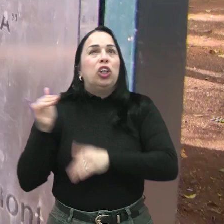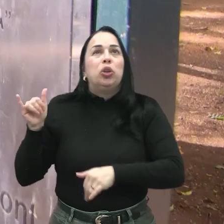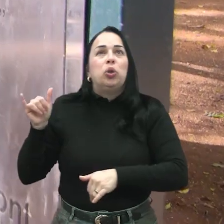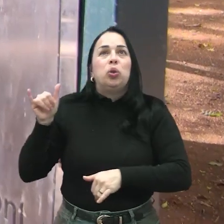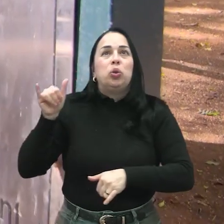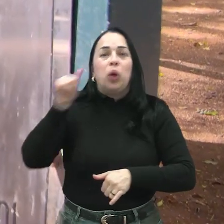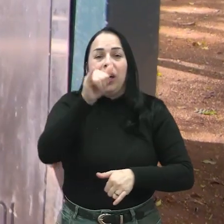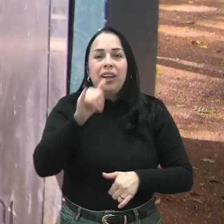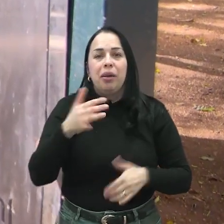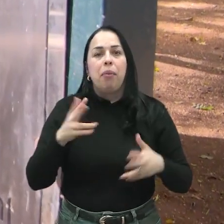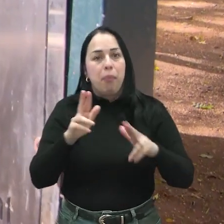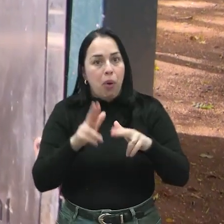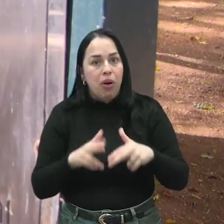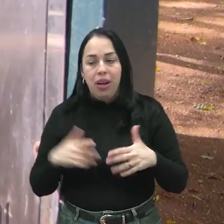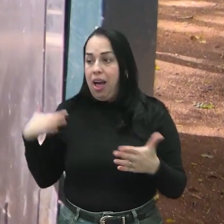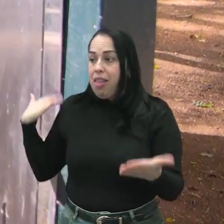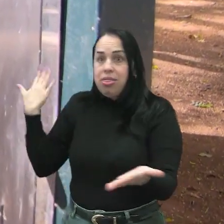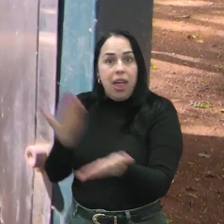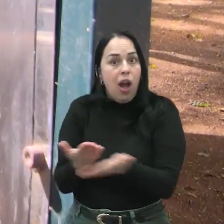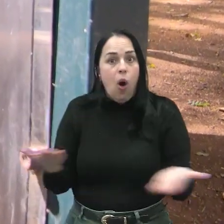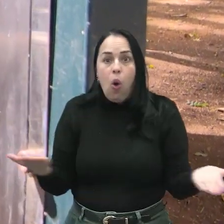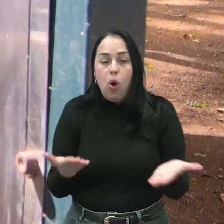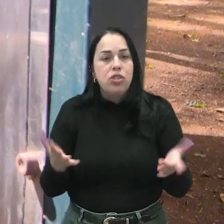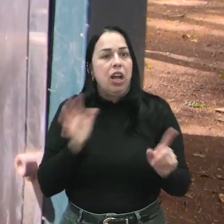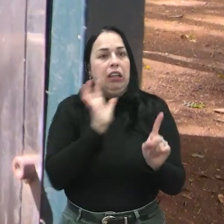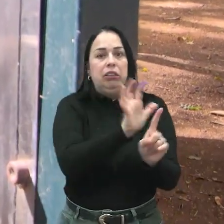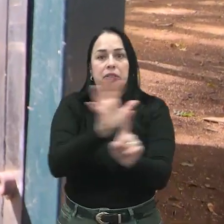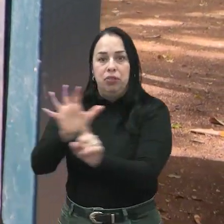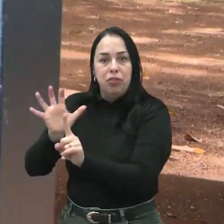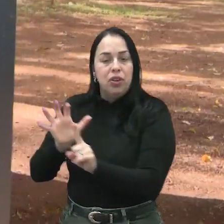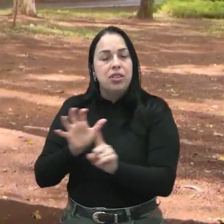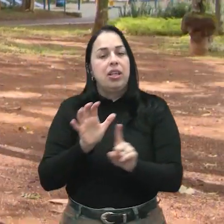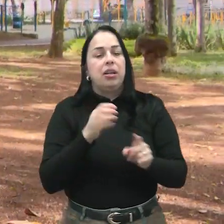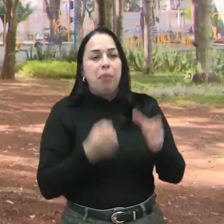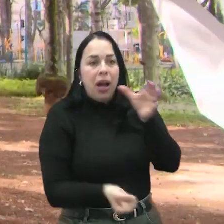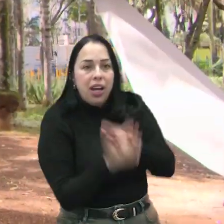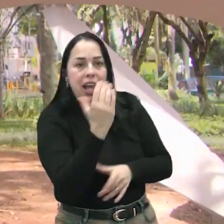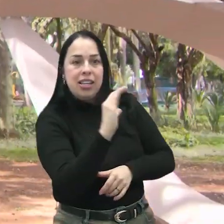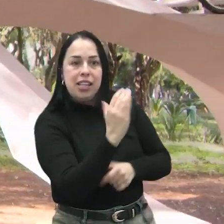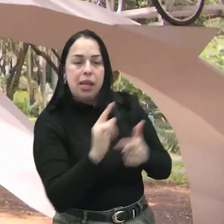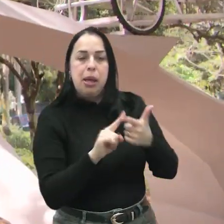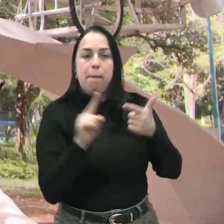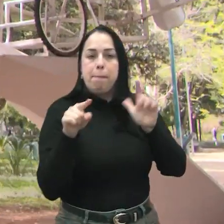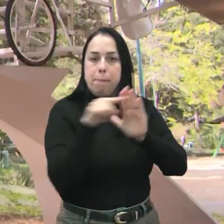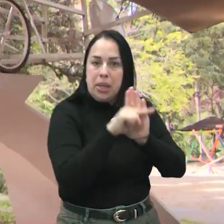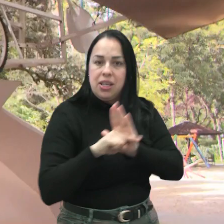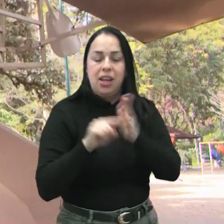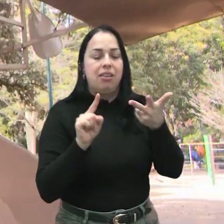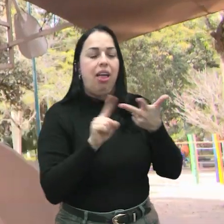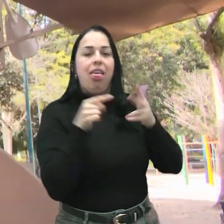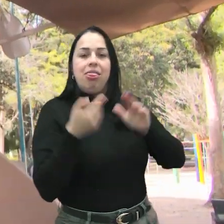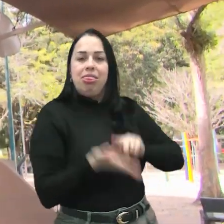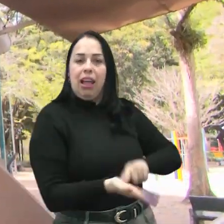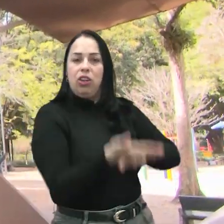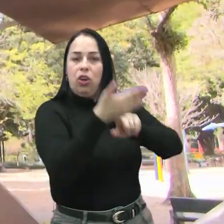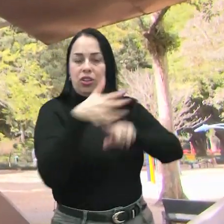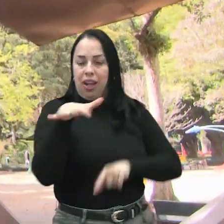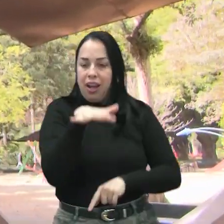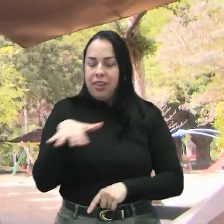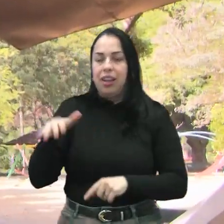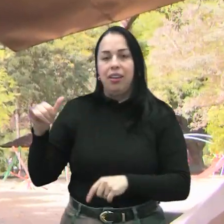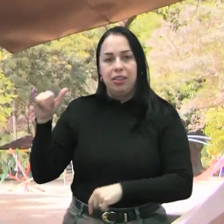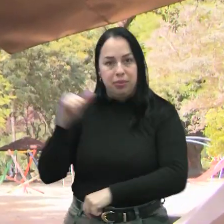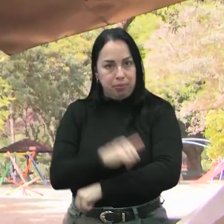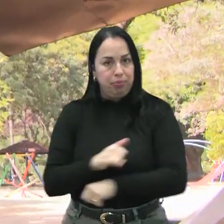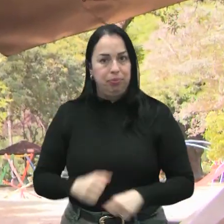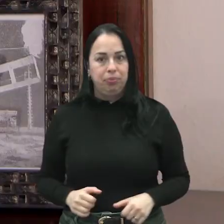Alberto Santos Dumont que até hoje inspira gerações no desenvolvimento de ciência, pesquisa e